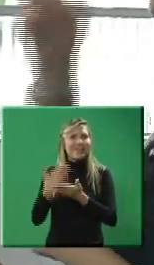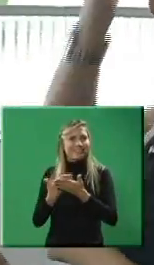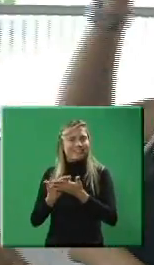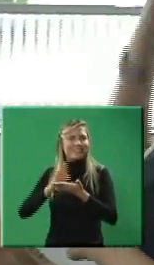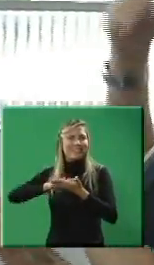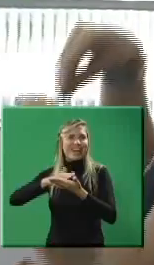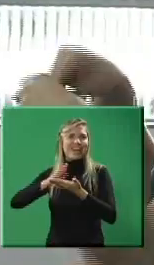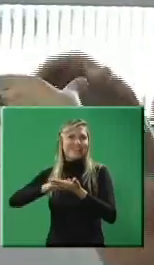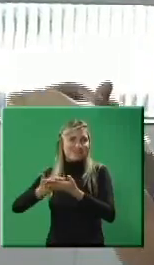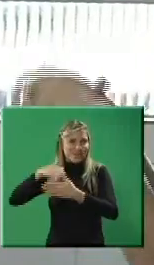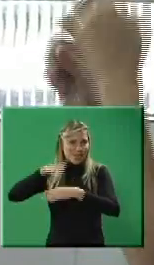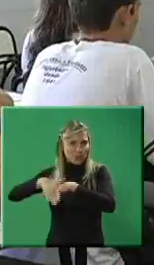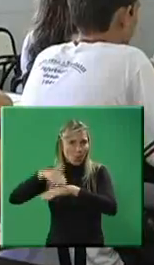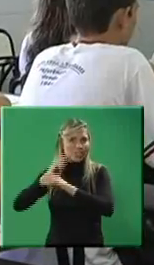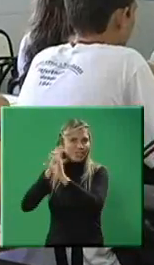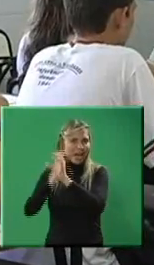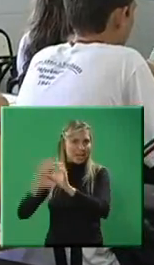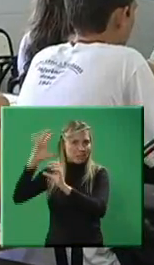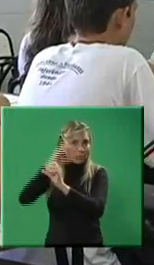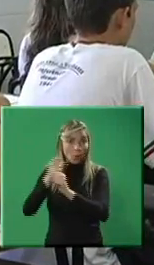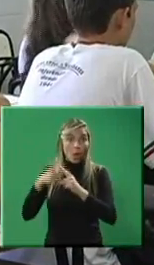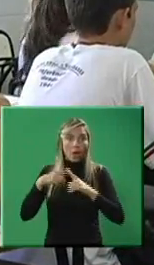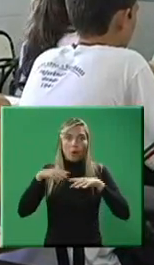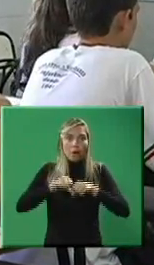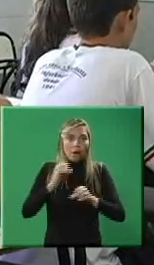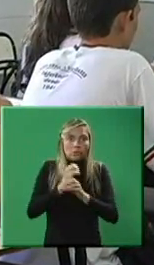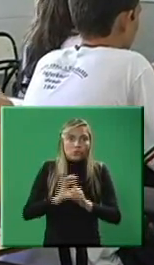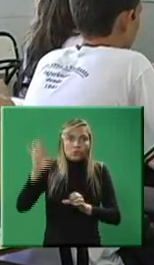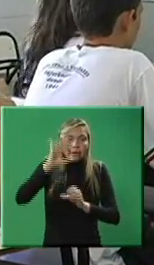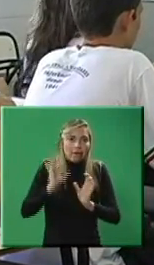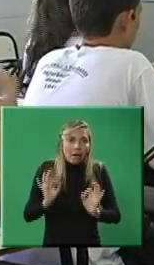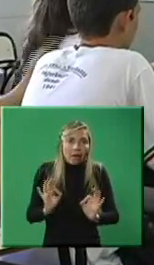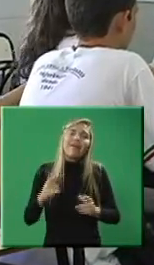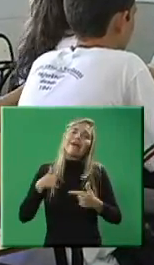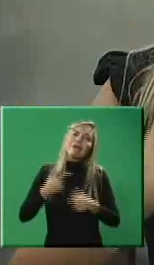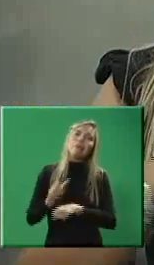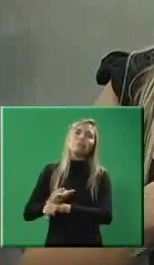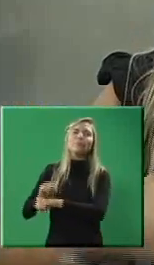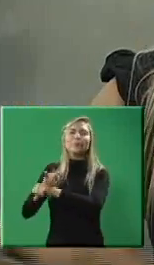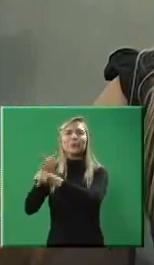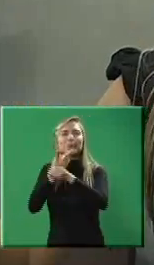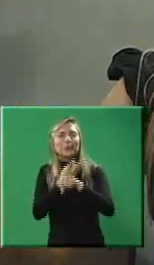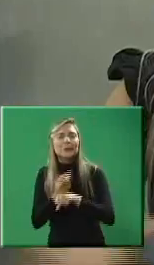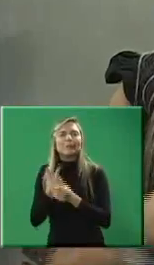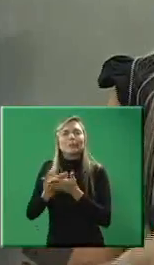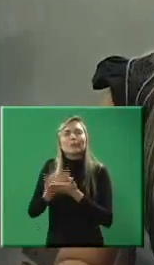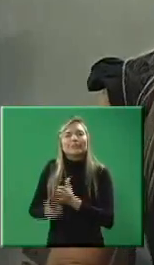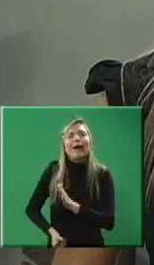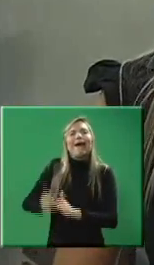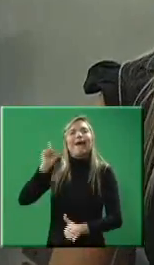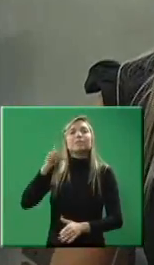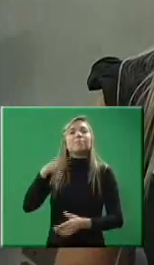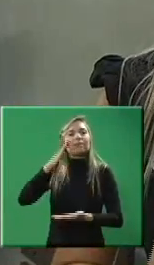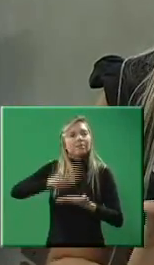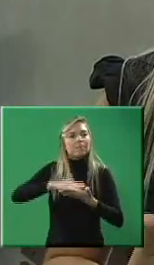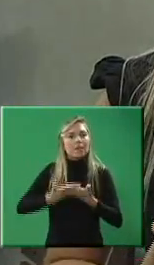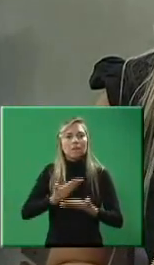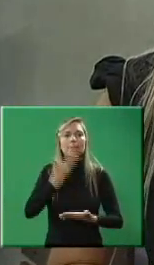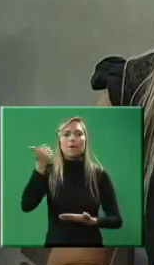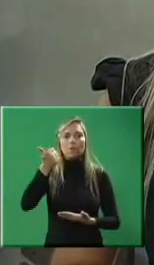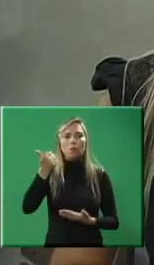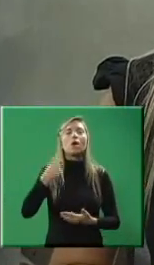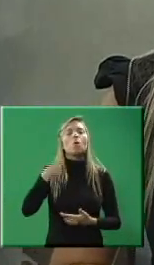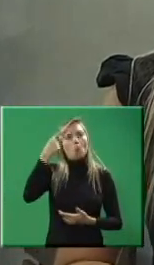interpreto engenharia de produção, eu corro atrás, não sou engenheira, aí eu corro atrás, estudo, para que tenha realmente uma melhor interpretação. Então,